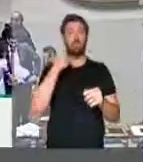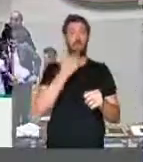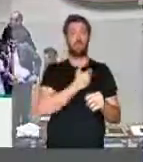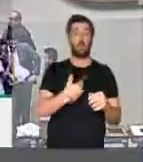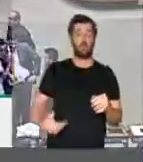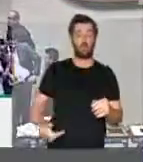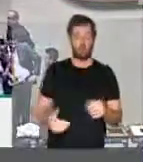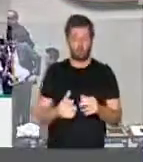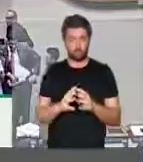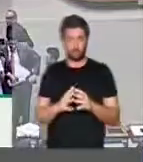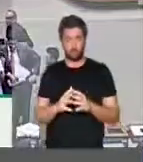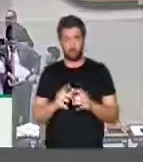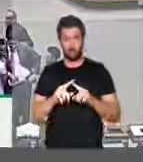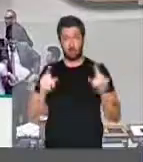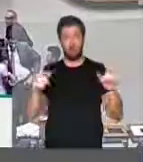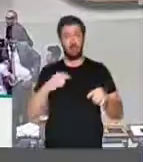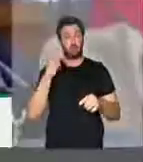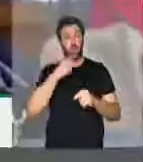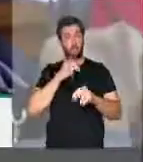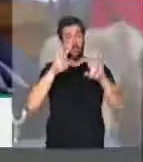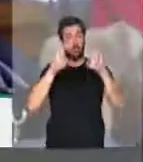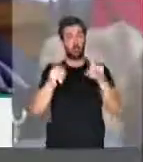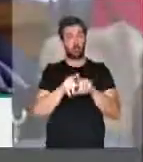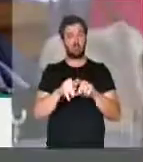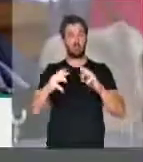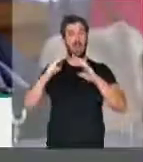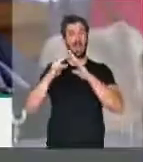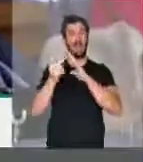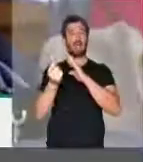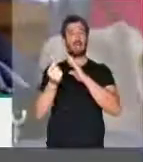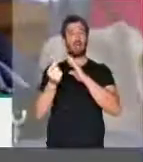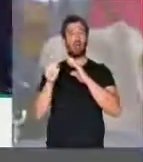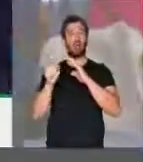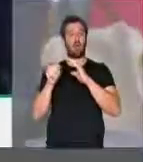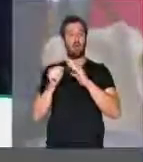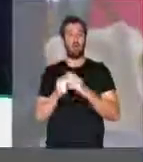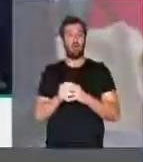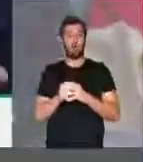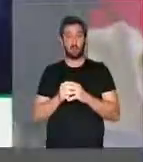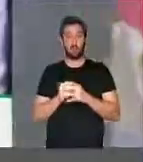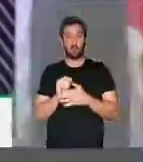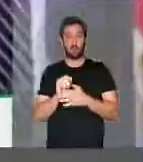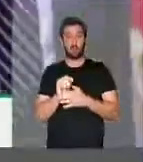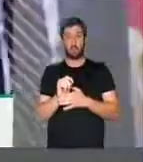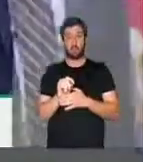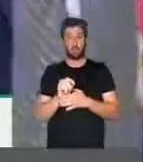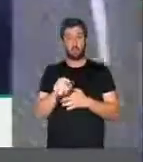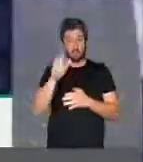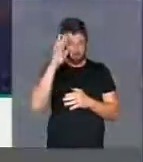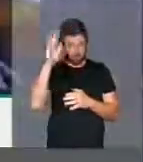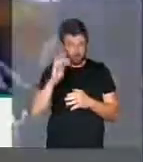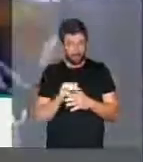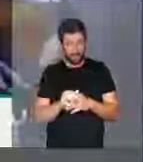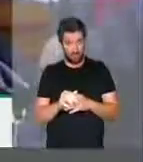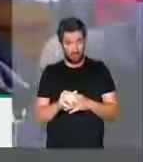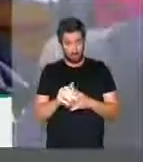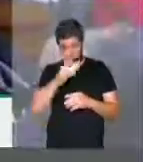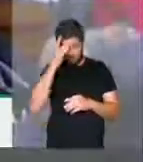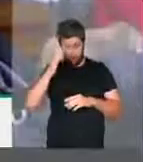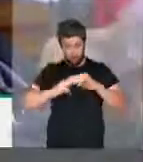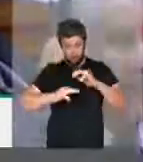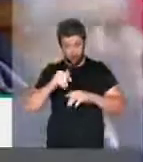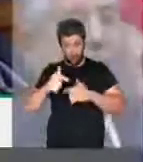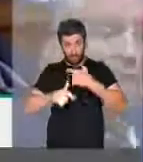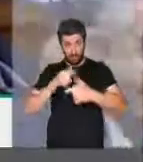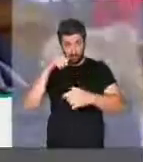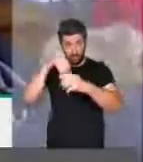públicos. Mas eu quero falar também sobre a Casa da Moeda. Se vocês imaginam que os